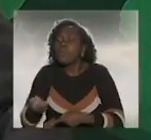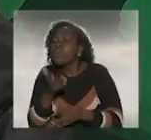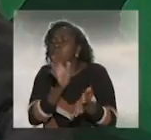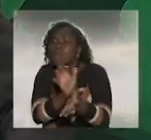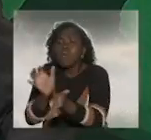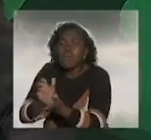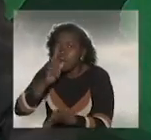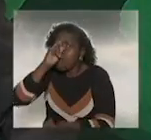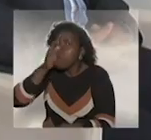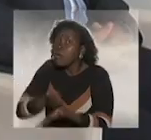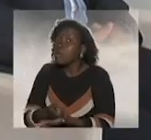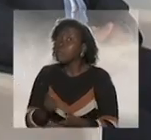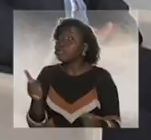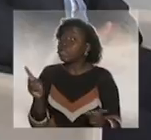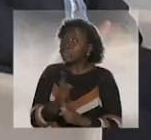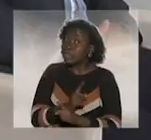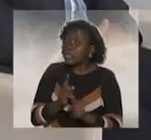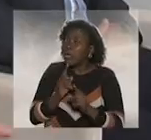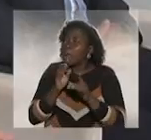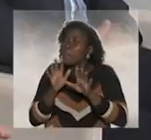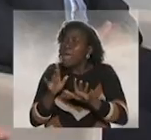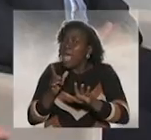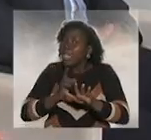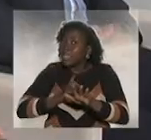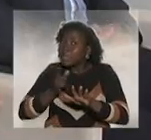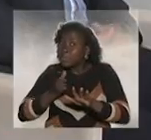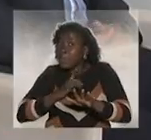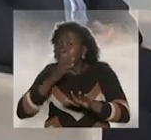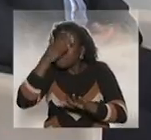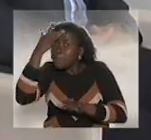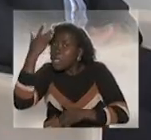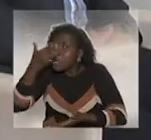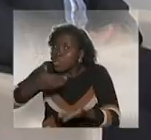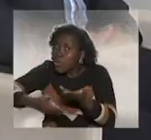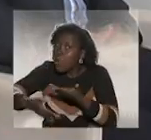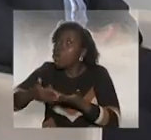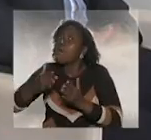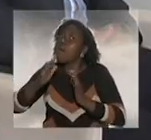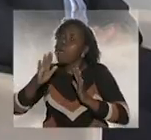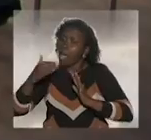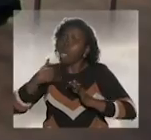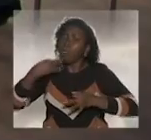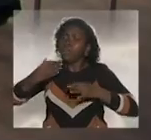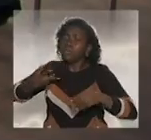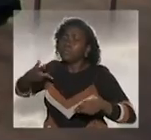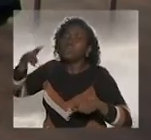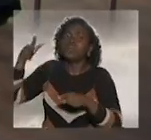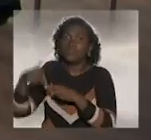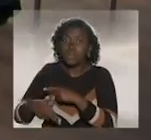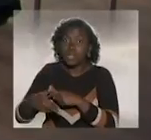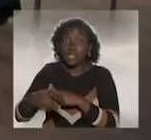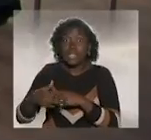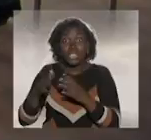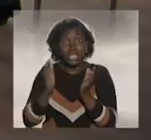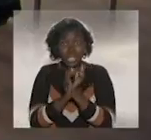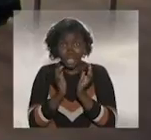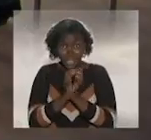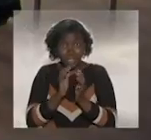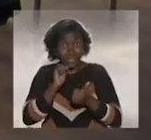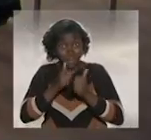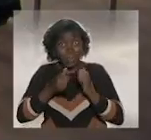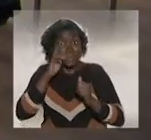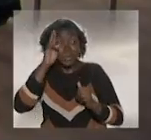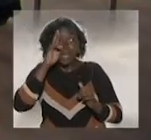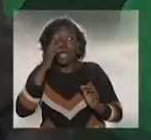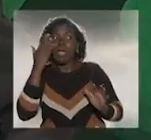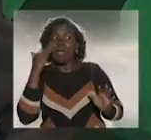período. Mas quando envolve as pessoas, a justiça tem que fazer uma intervenção. E os dirigentes entenderam isso, porque